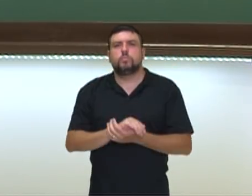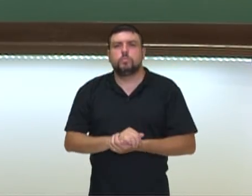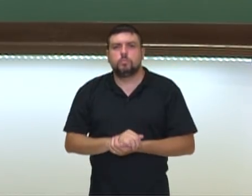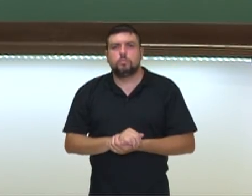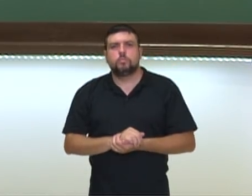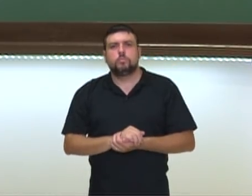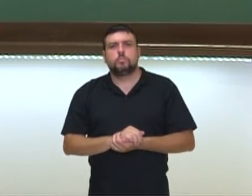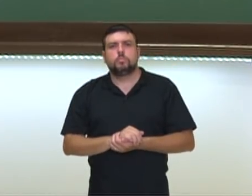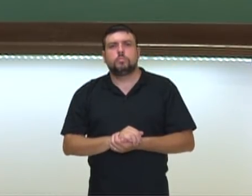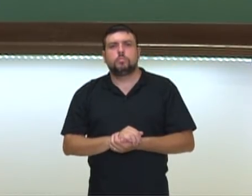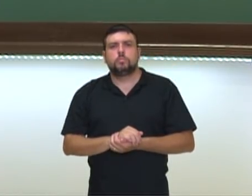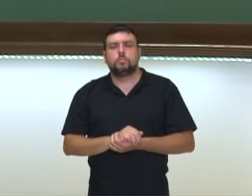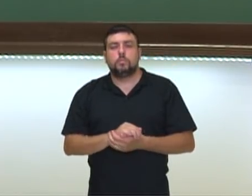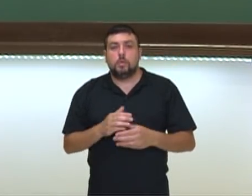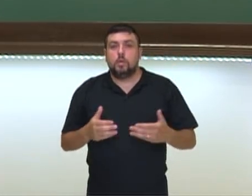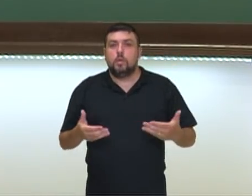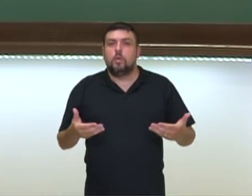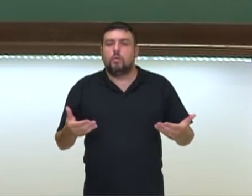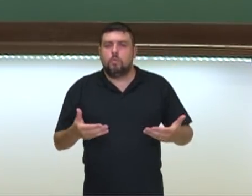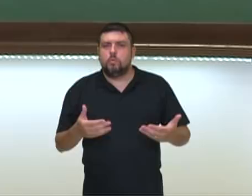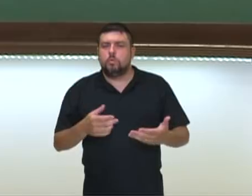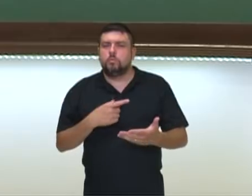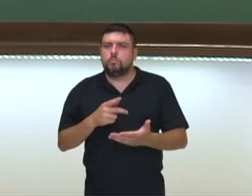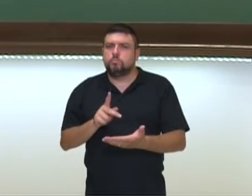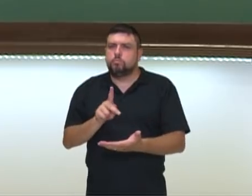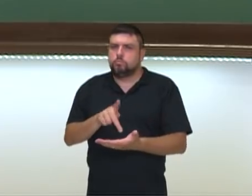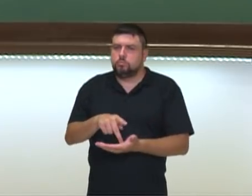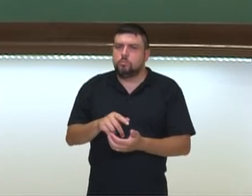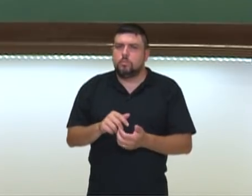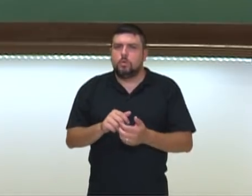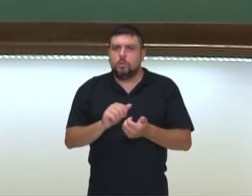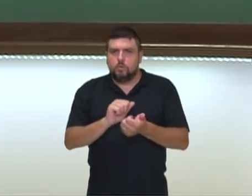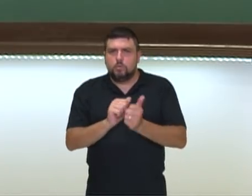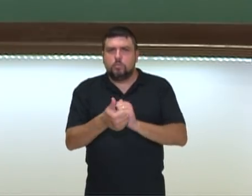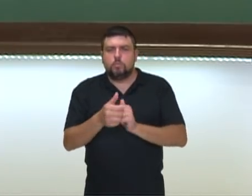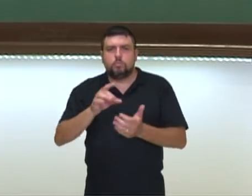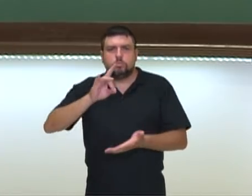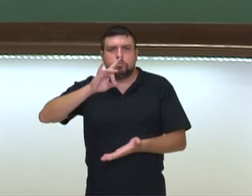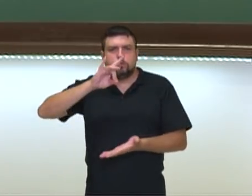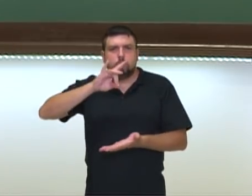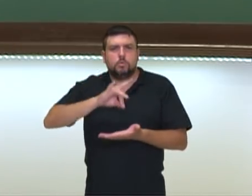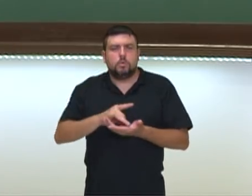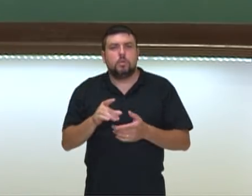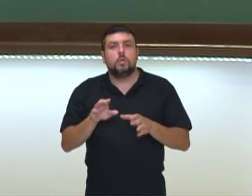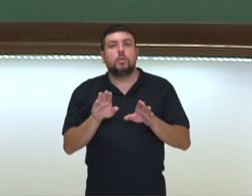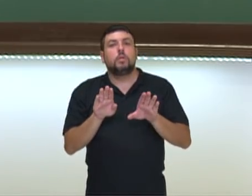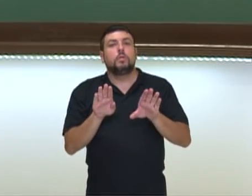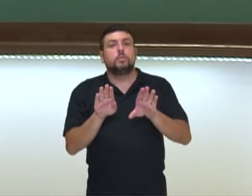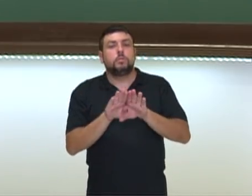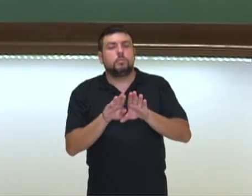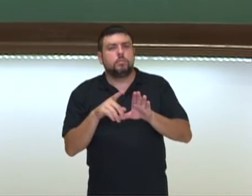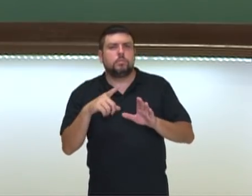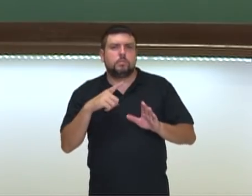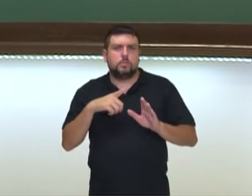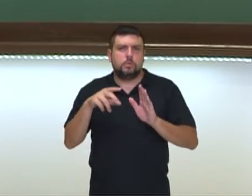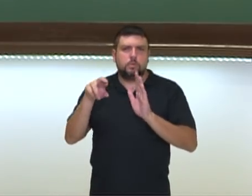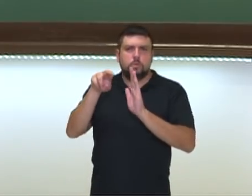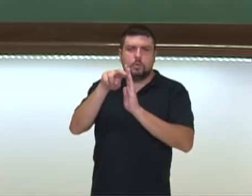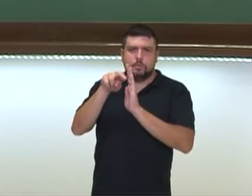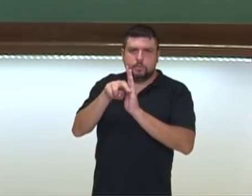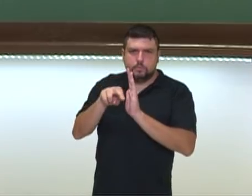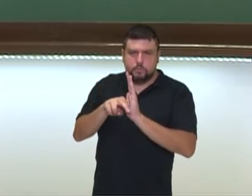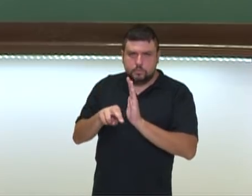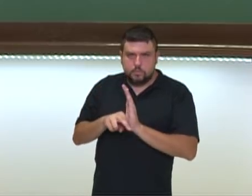competição oficial. E hoje, certamente, é um esporte oficial ali também, que tem as suas regras